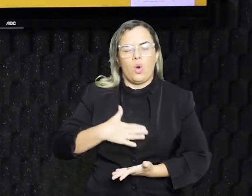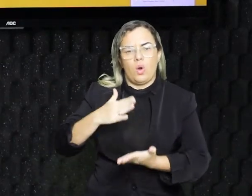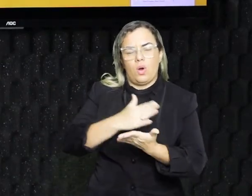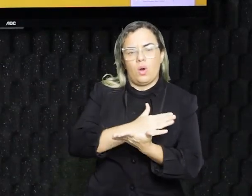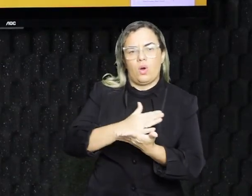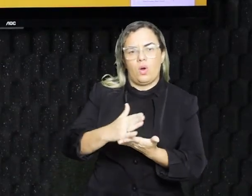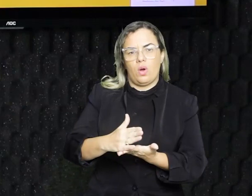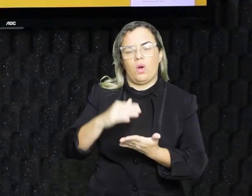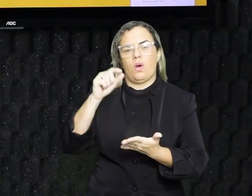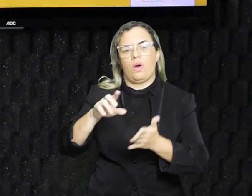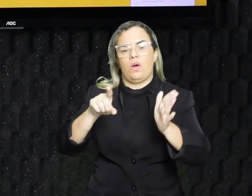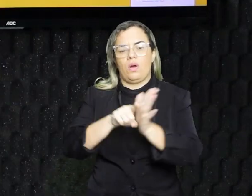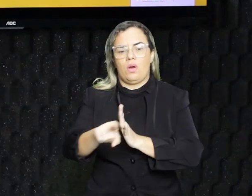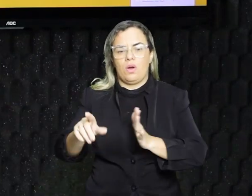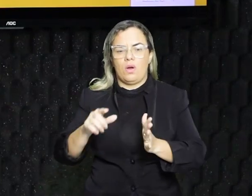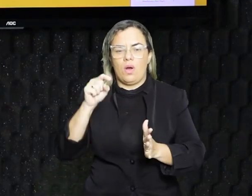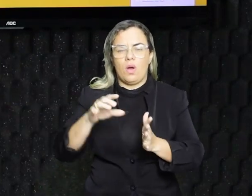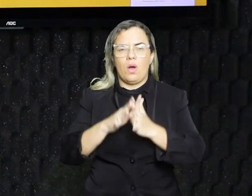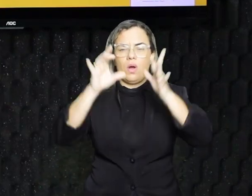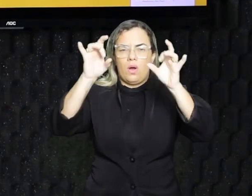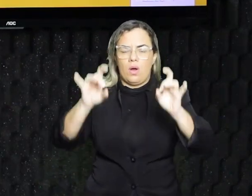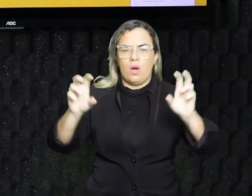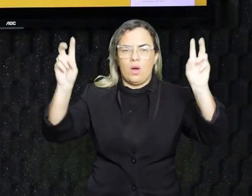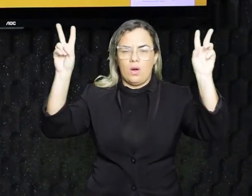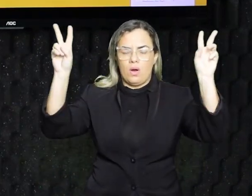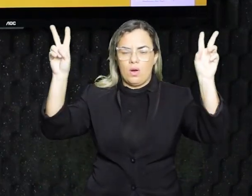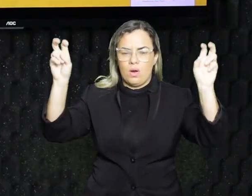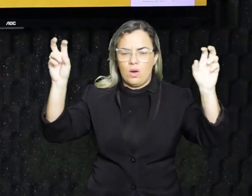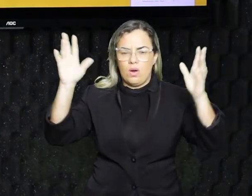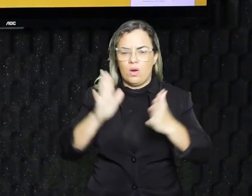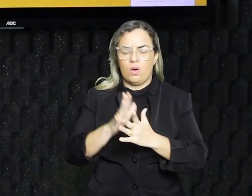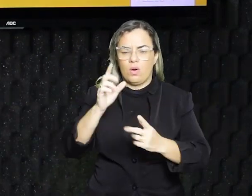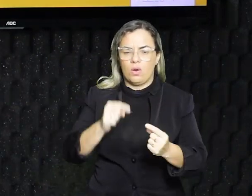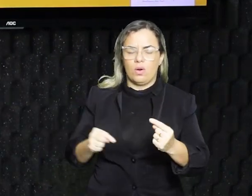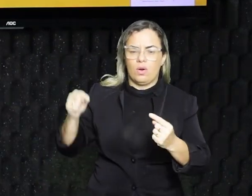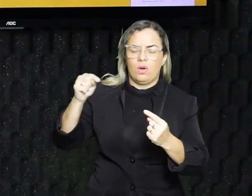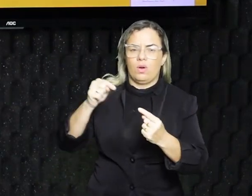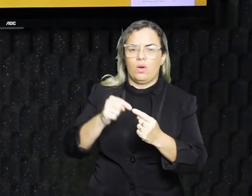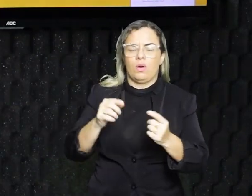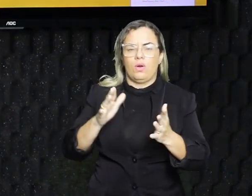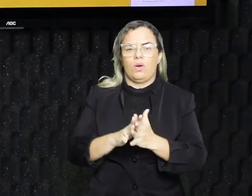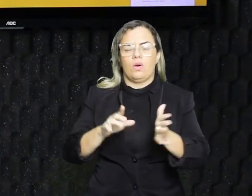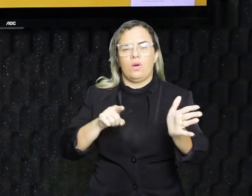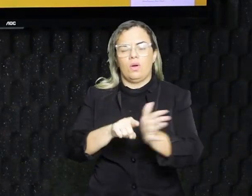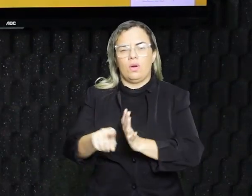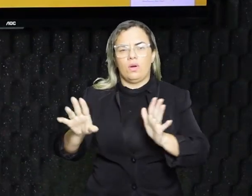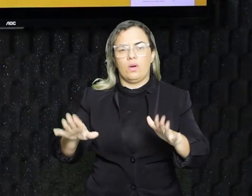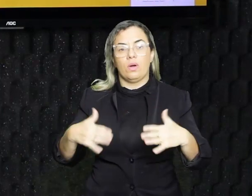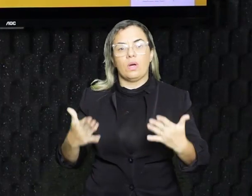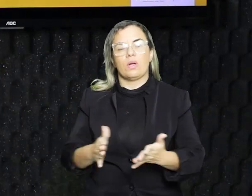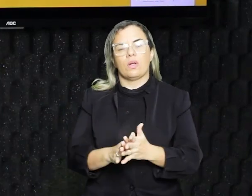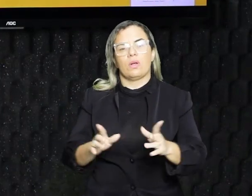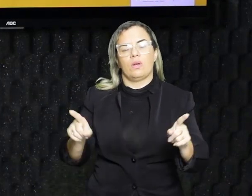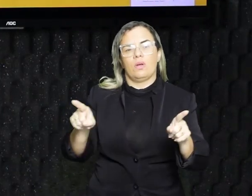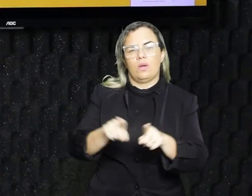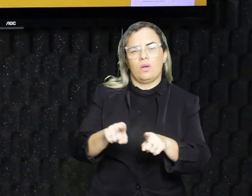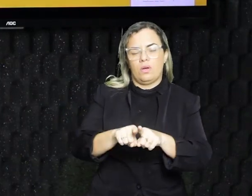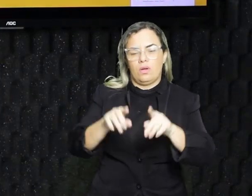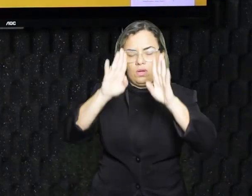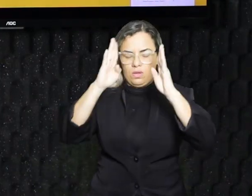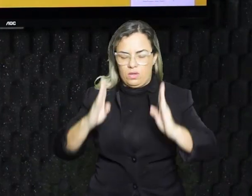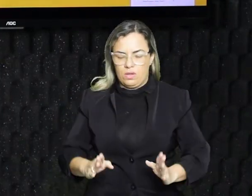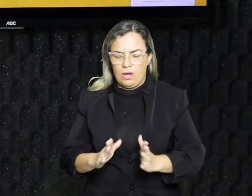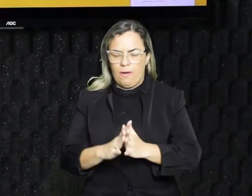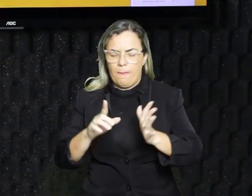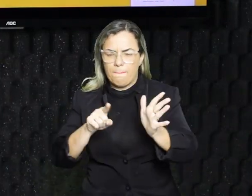a temática específica, qual o objeto de conhecimento da questão, de fato ele aborda, e, além disso, a análise do comando